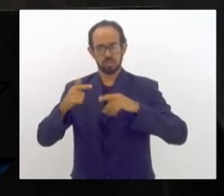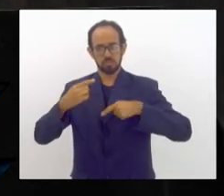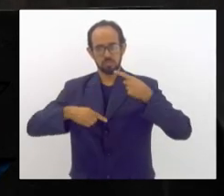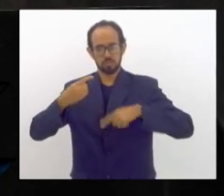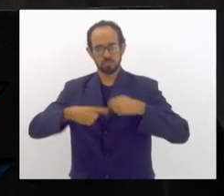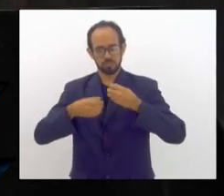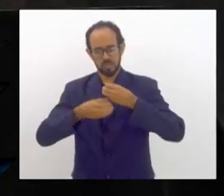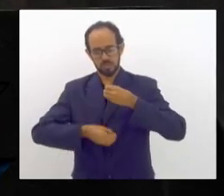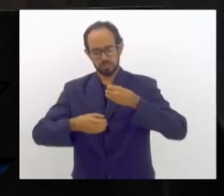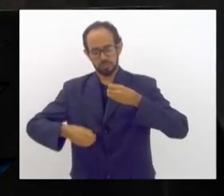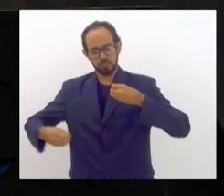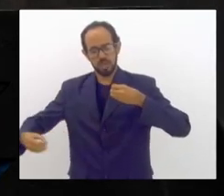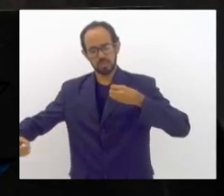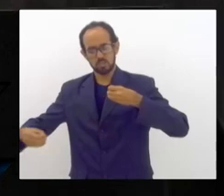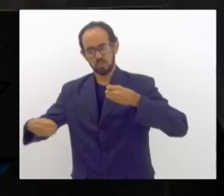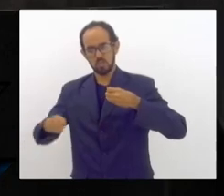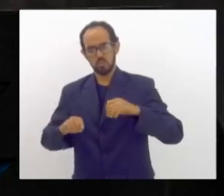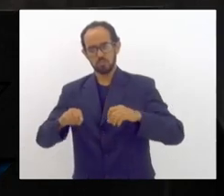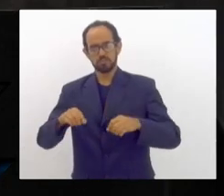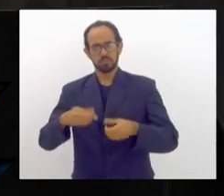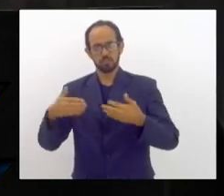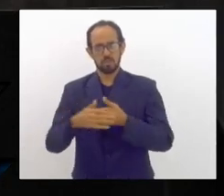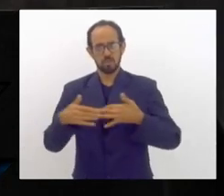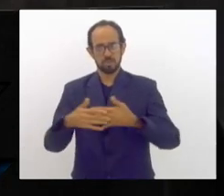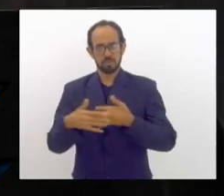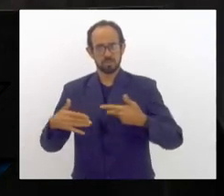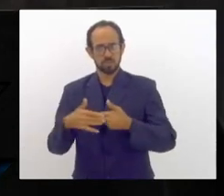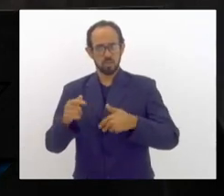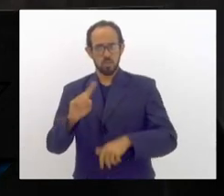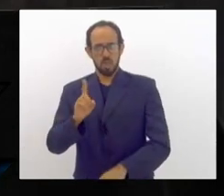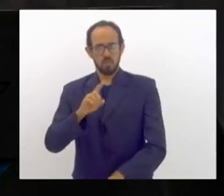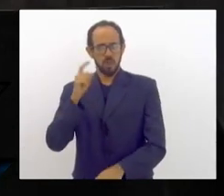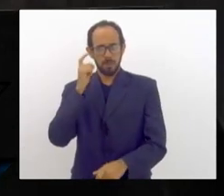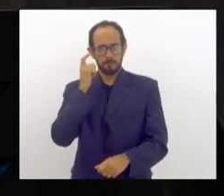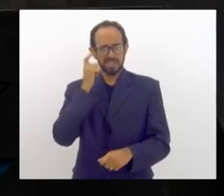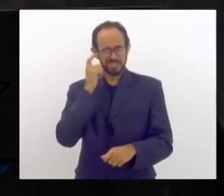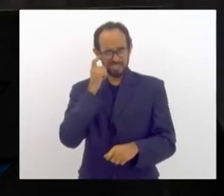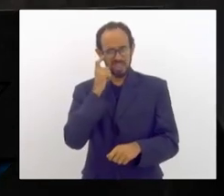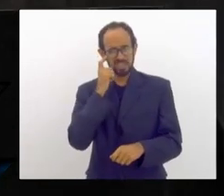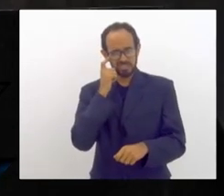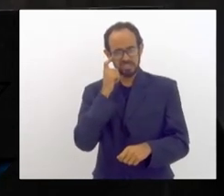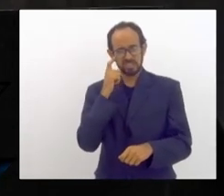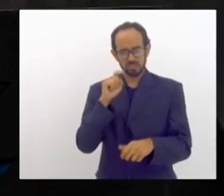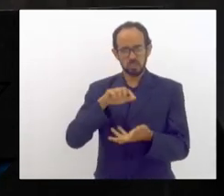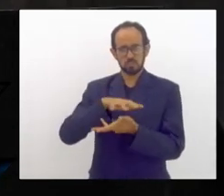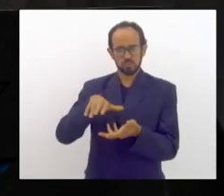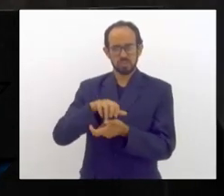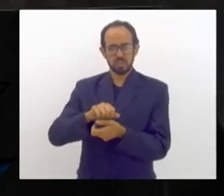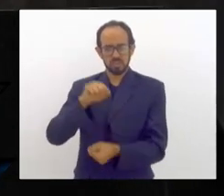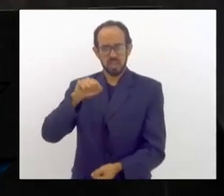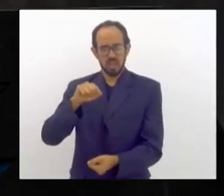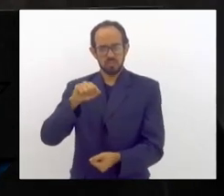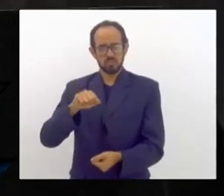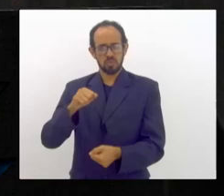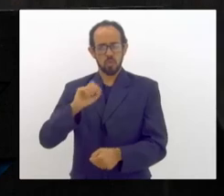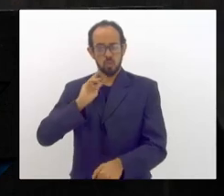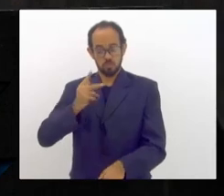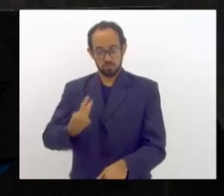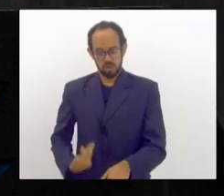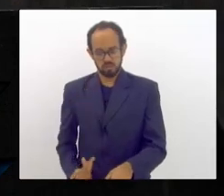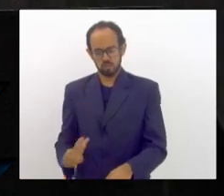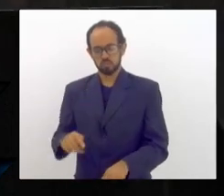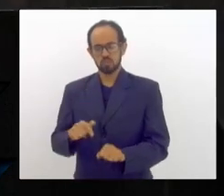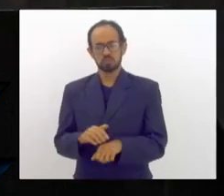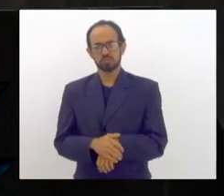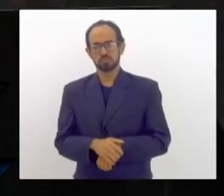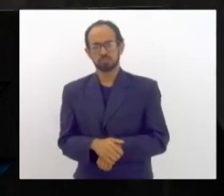saneamento básico, de uma urbanização que não foi pensada do ponto de vista sustentável e humano, que